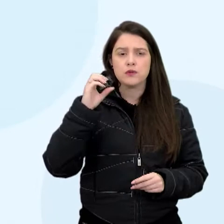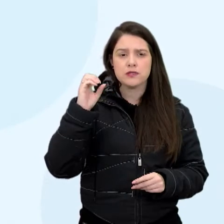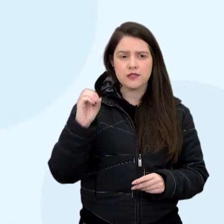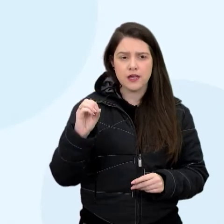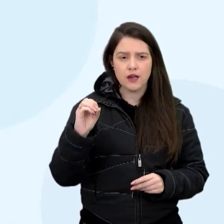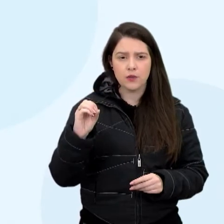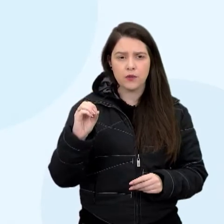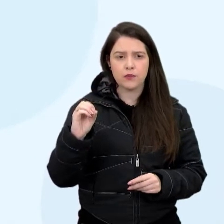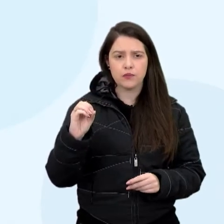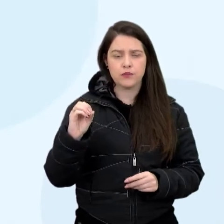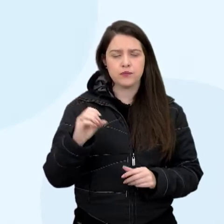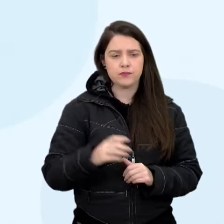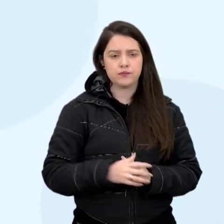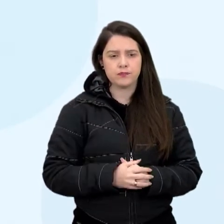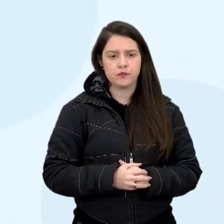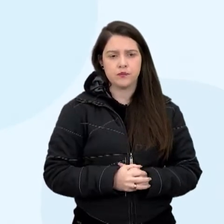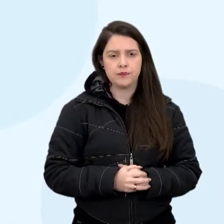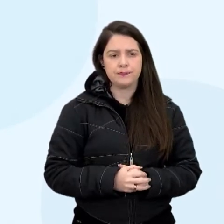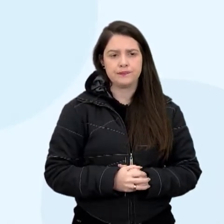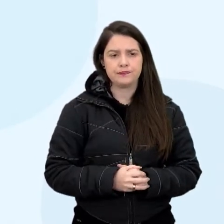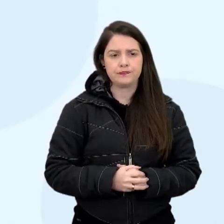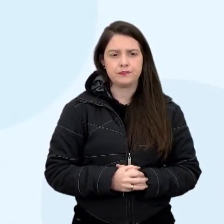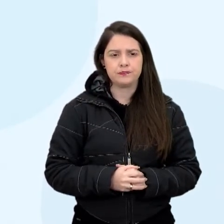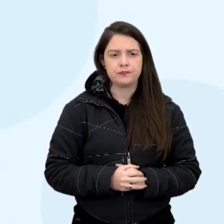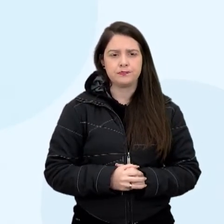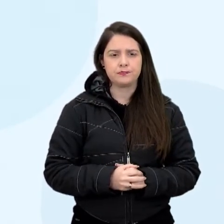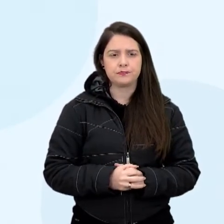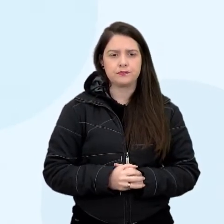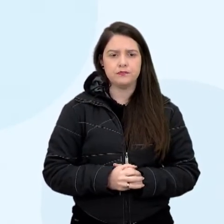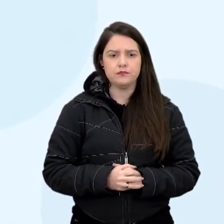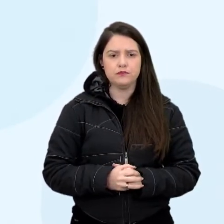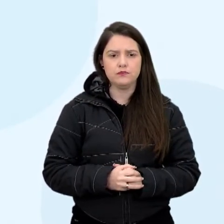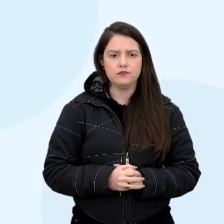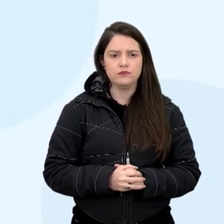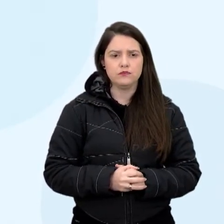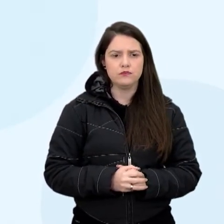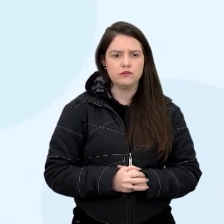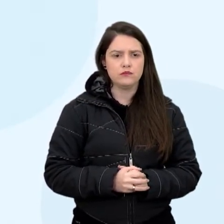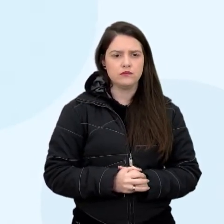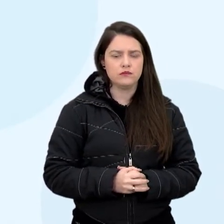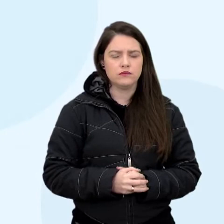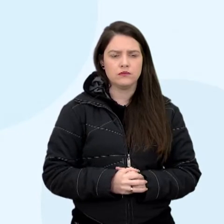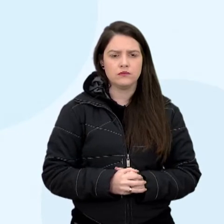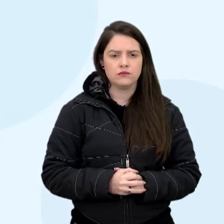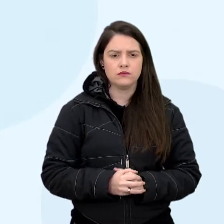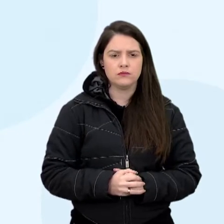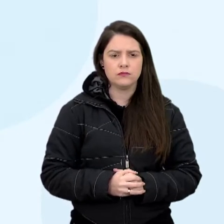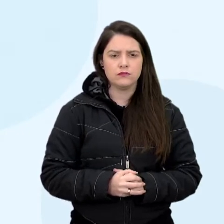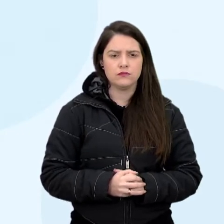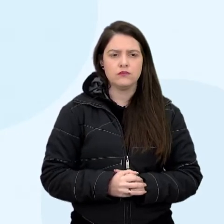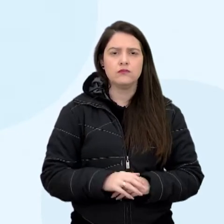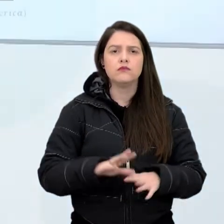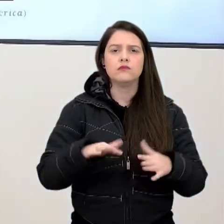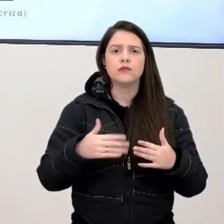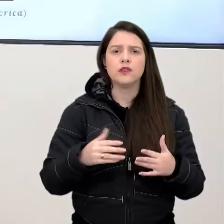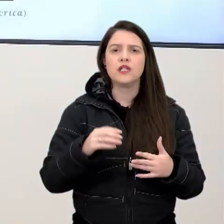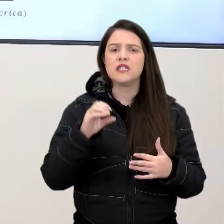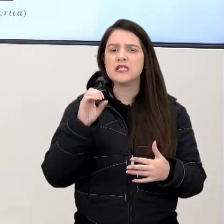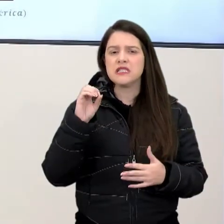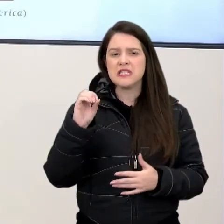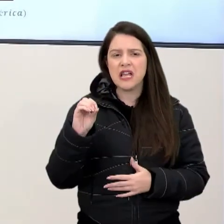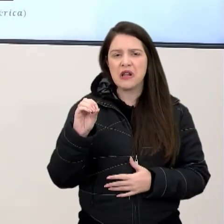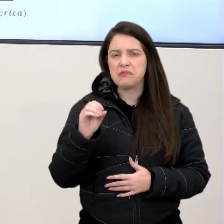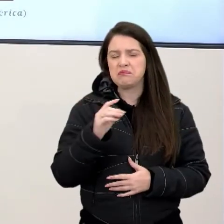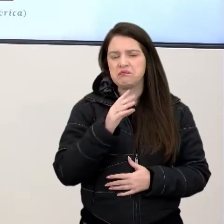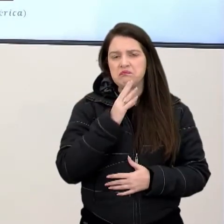caneta, esse 0 aqui, ele vai indicar o quê? Ele vai indicar o número de estudantes no início do